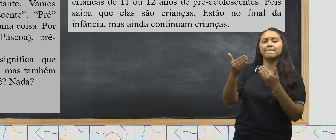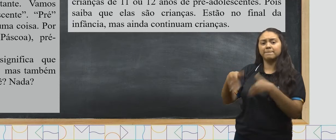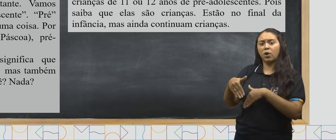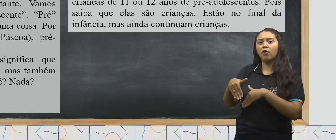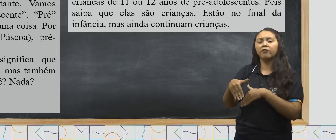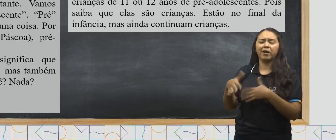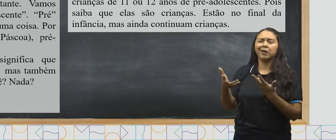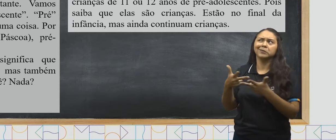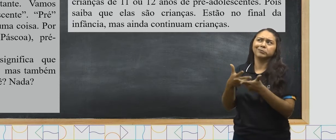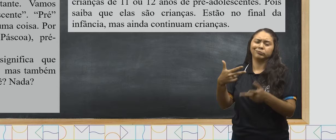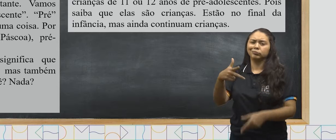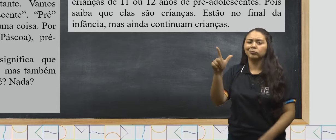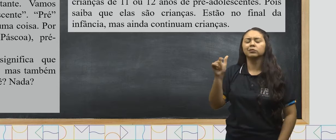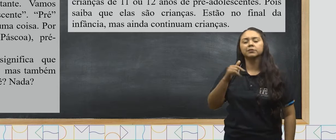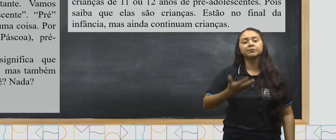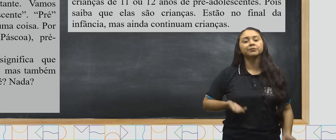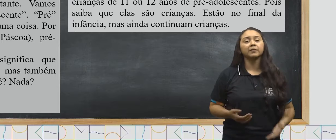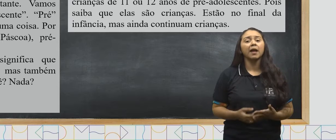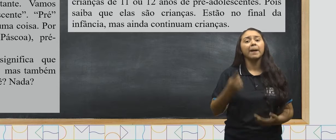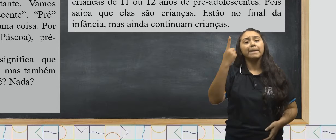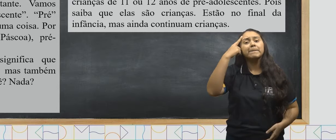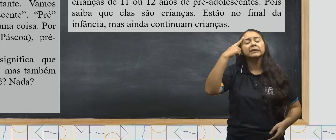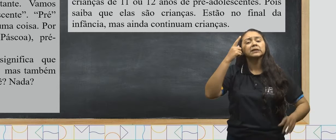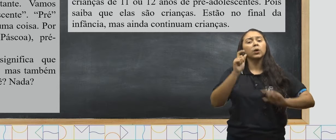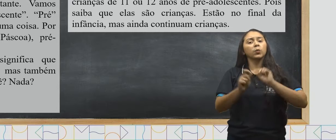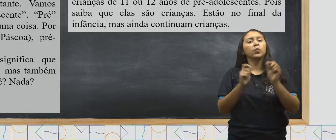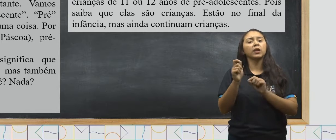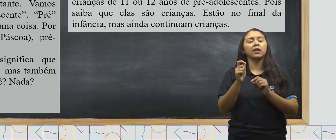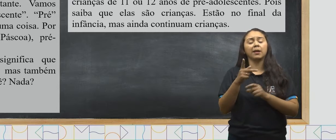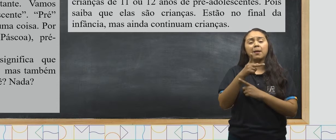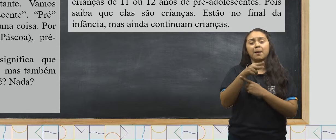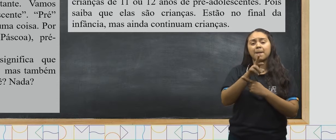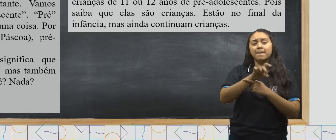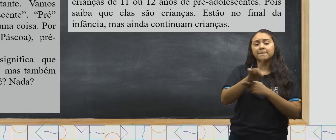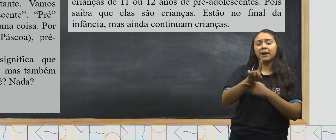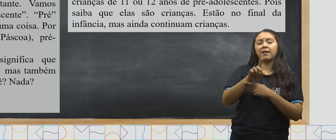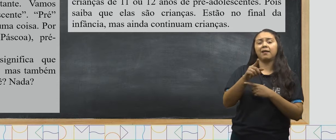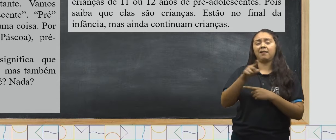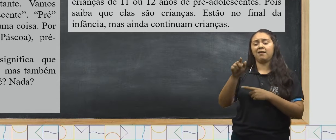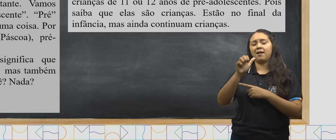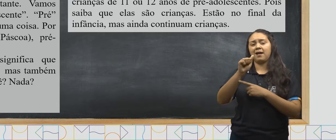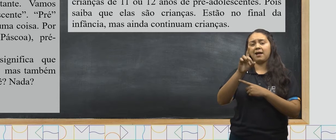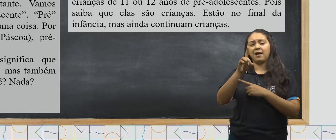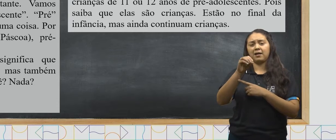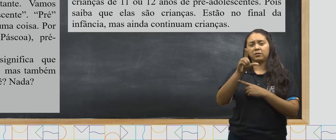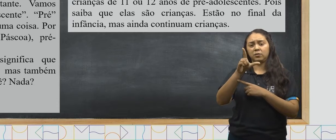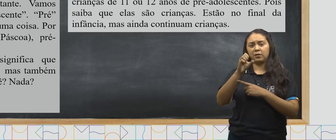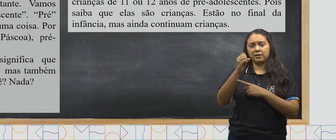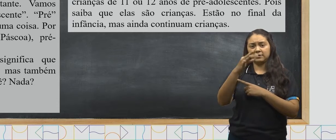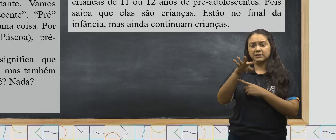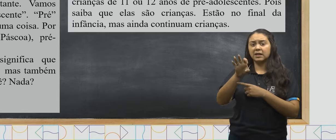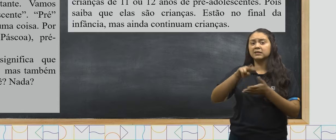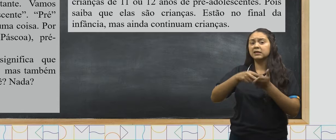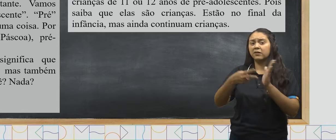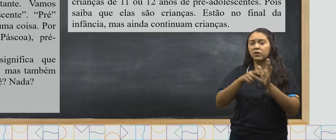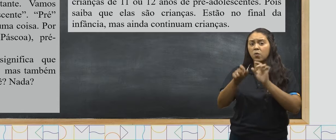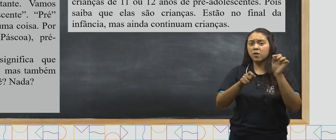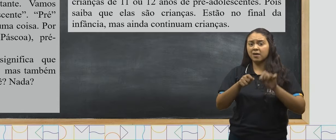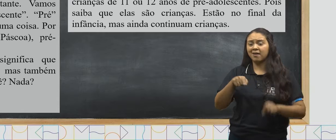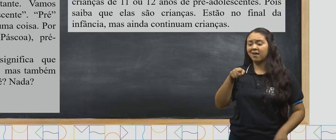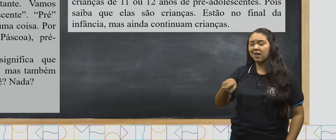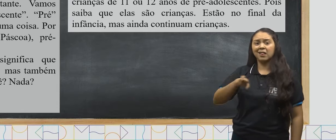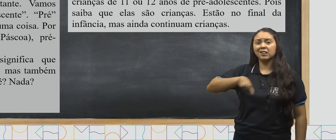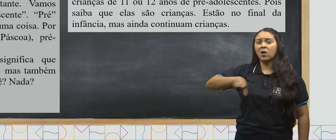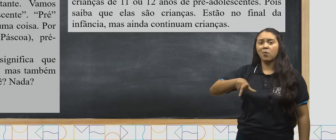das provas e etc. Pensando nisso, pré-adolescente significa que a pessoa não é mais